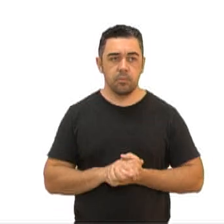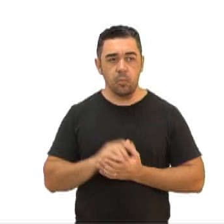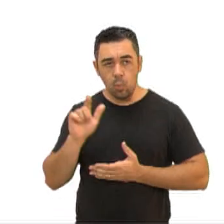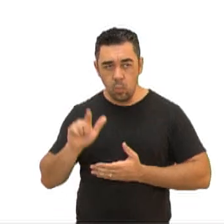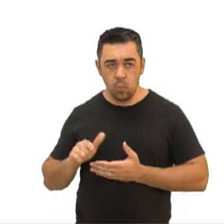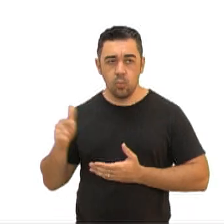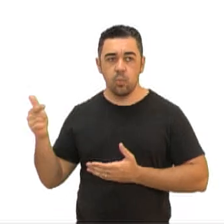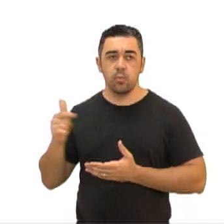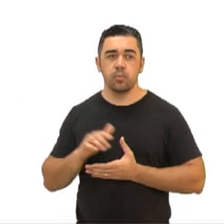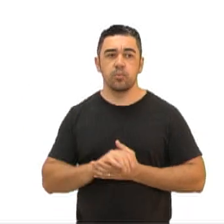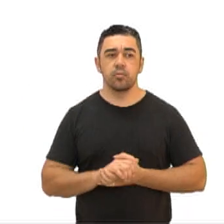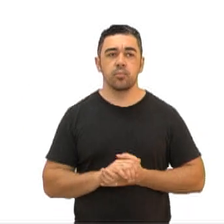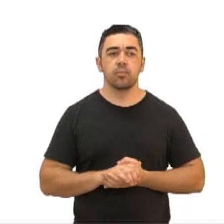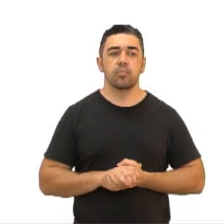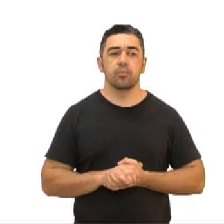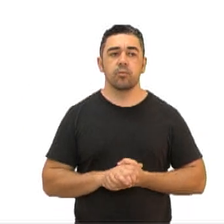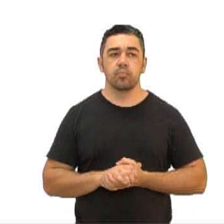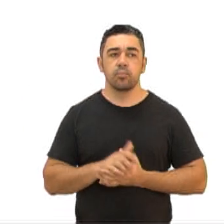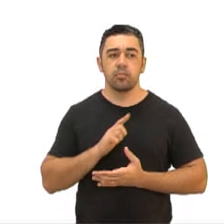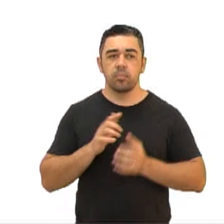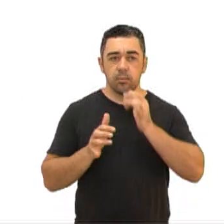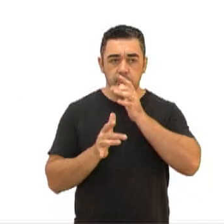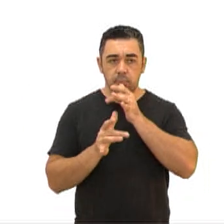Outra obra também da fase das colagens.